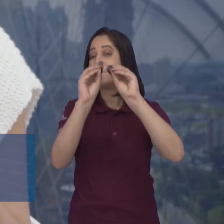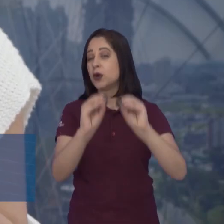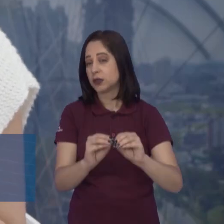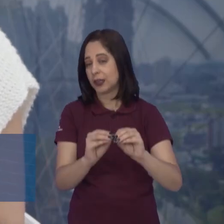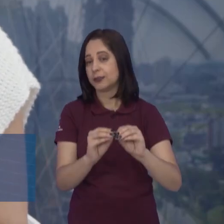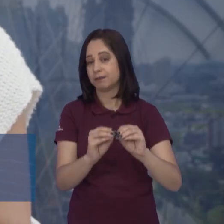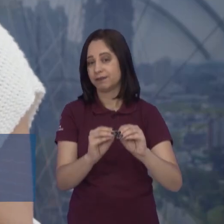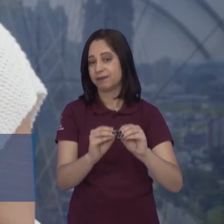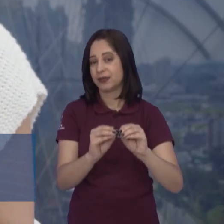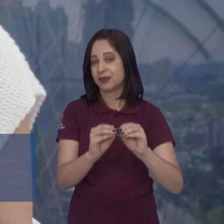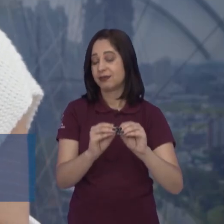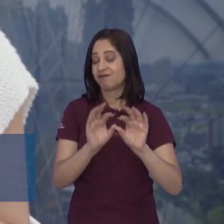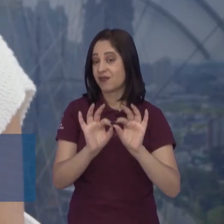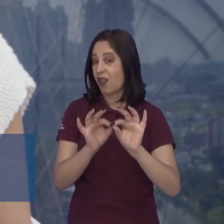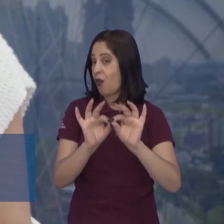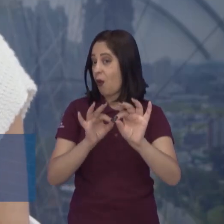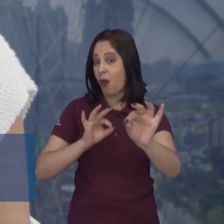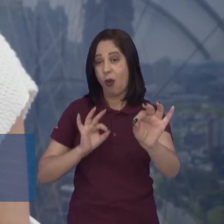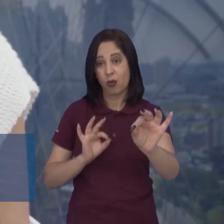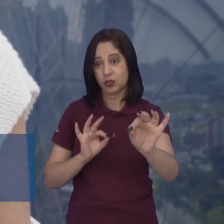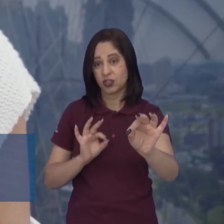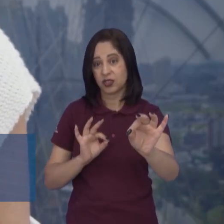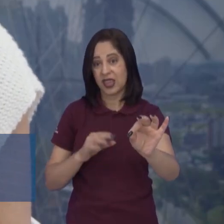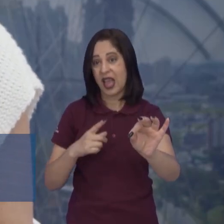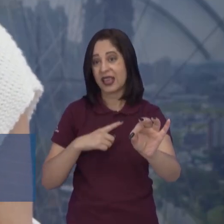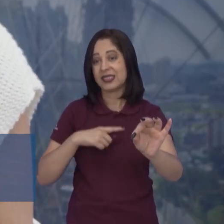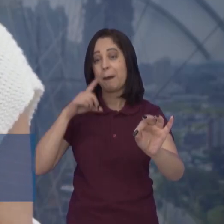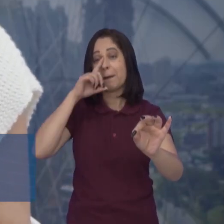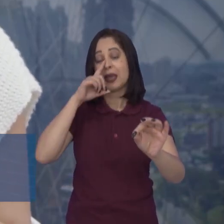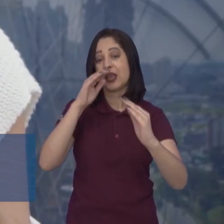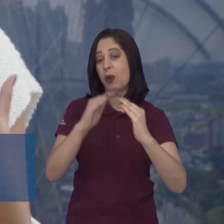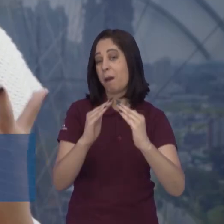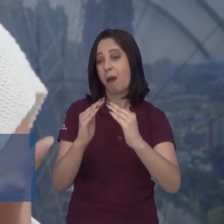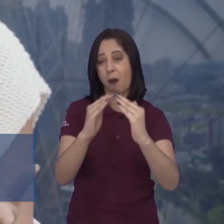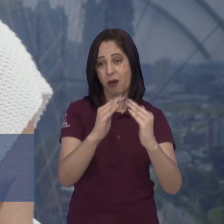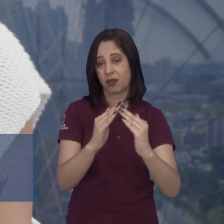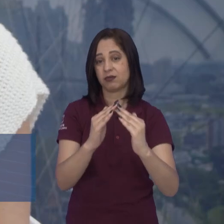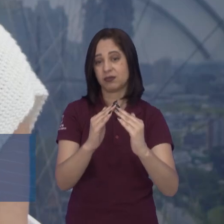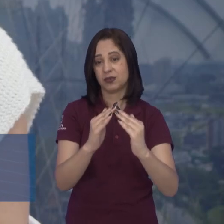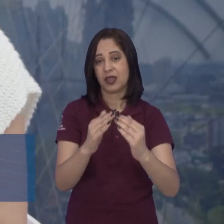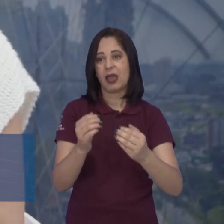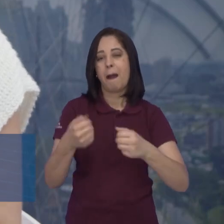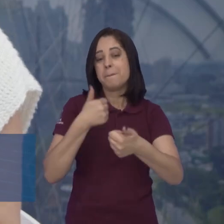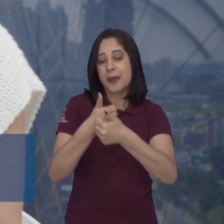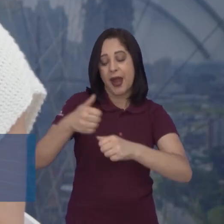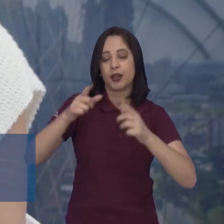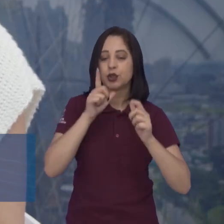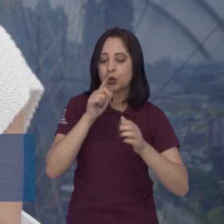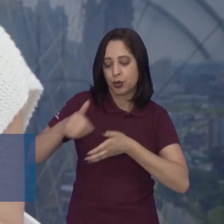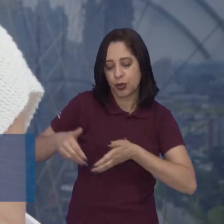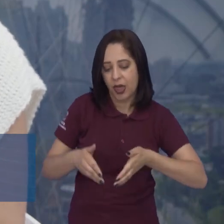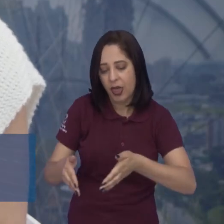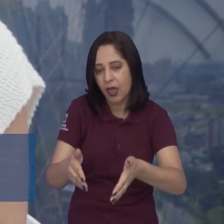sobram são áreas que apresentam algum risco para essa população. São áreas normalmente em beira de rio, em beira,